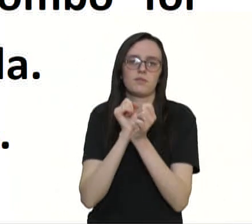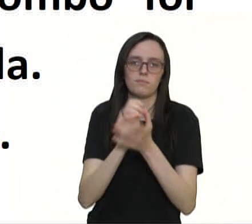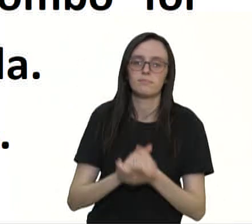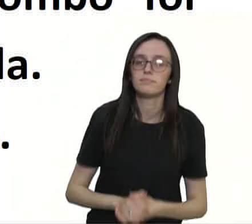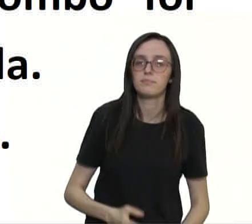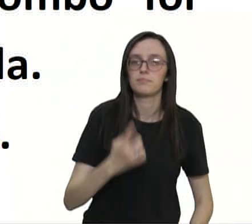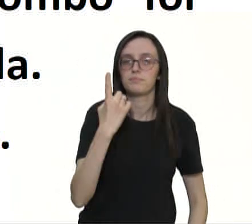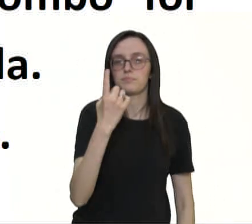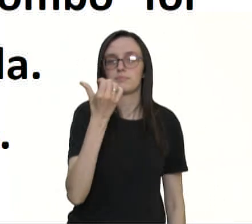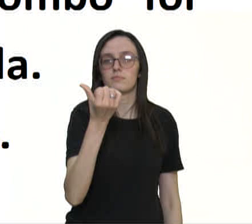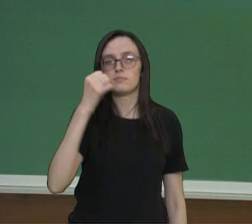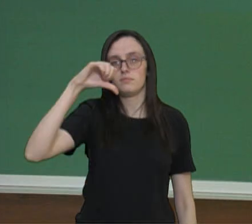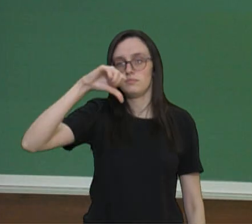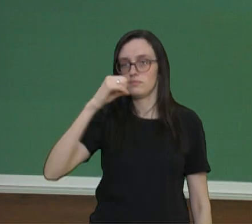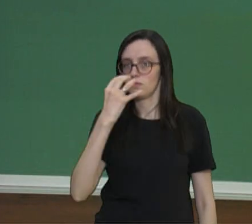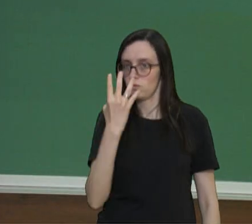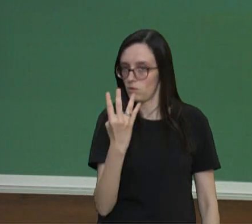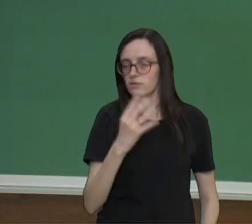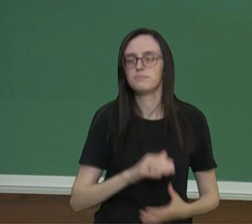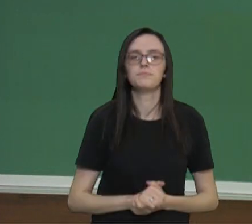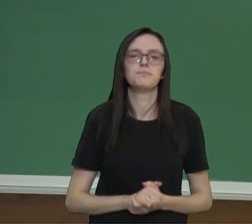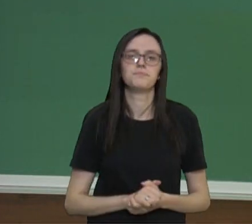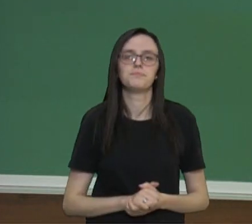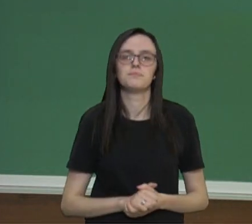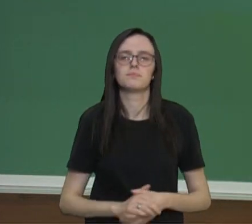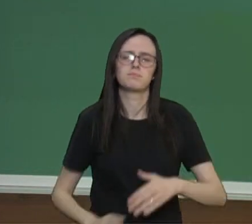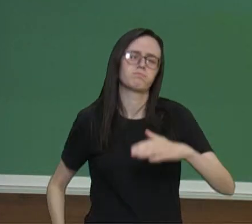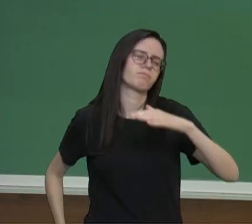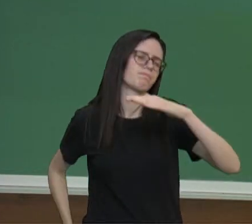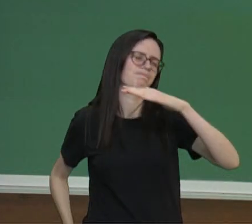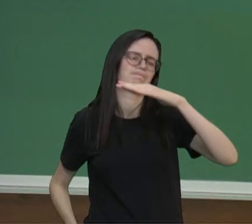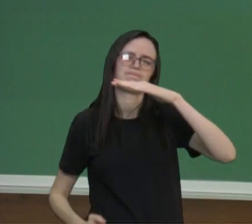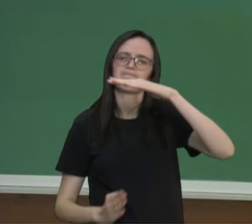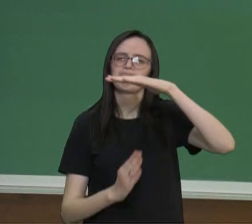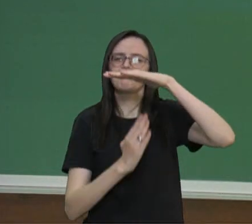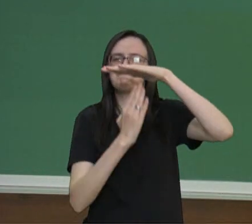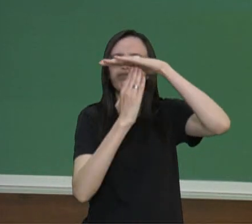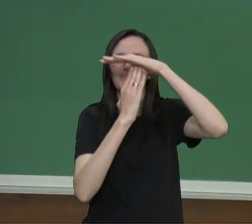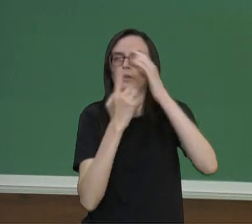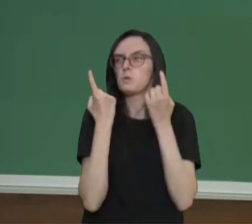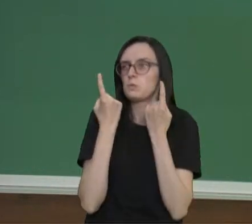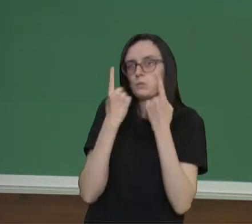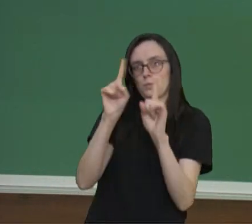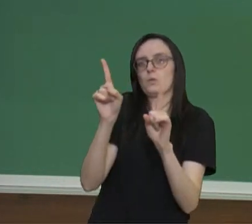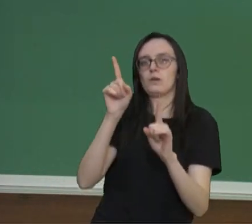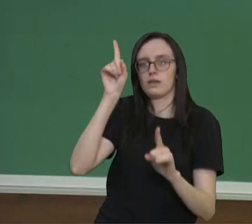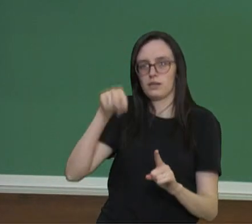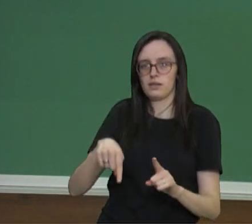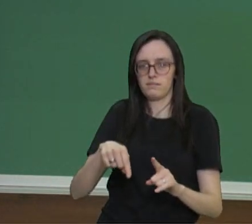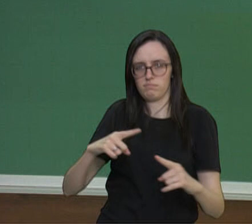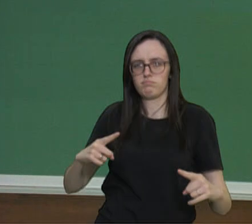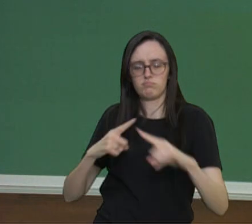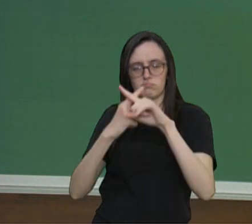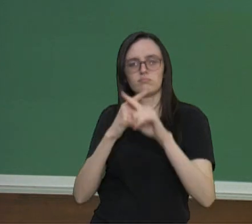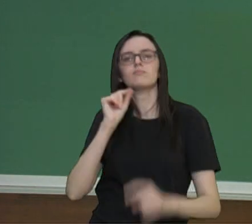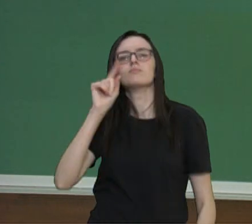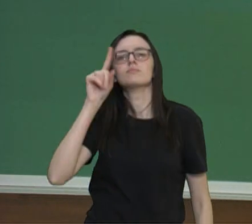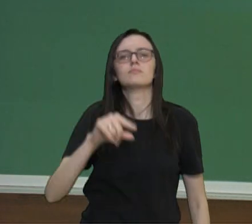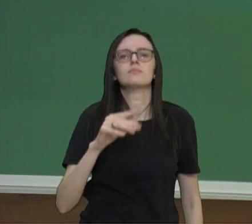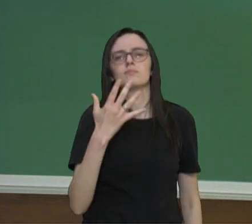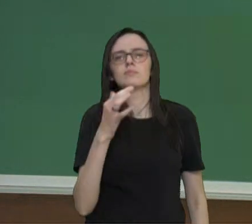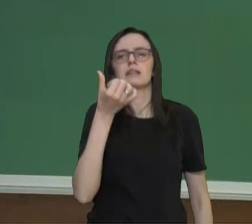Em 1694, é o auge desse enfrentamento, do confronto. Cerca